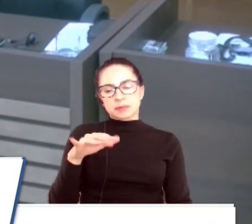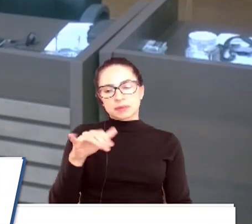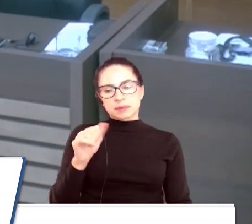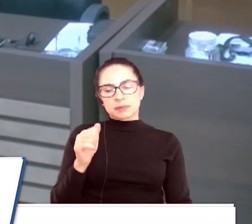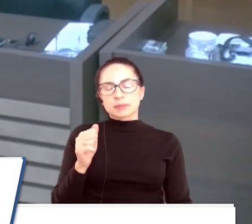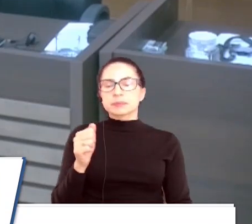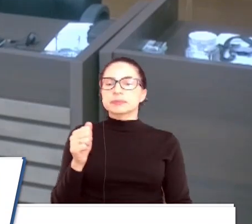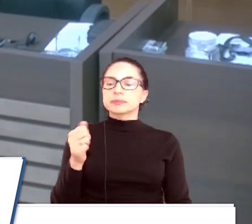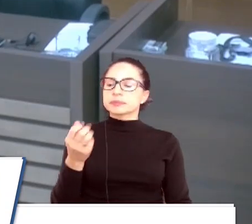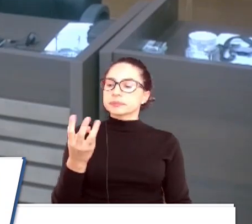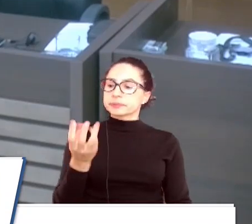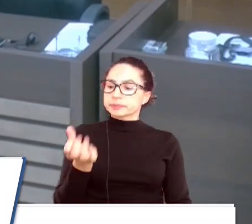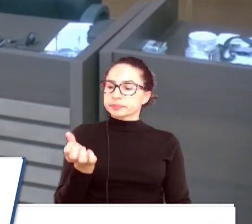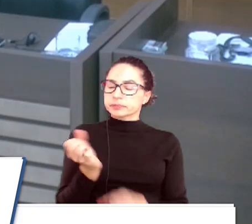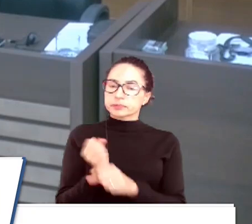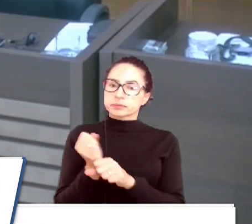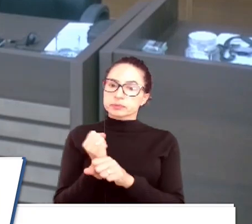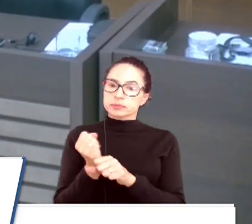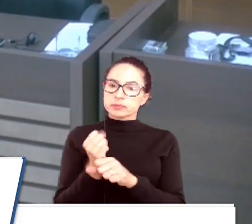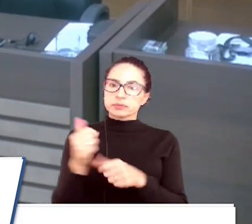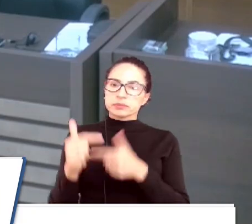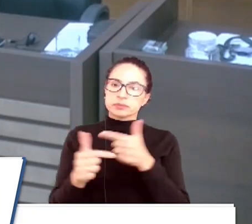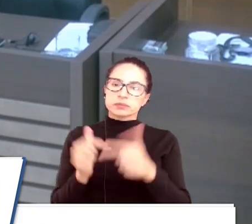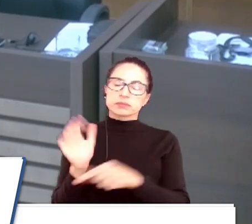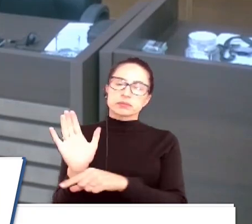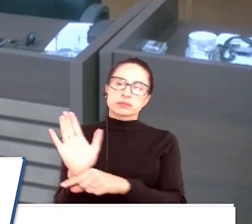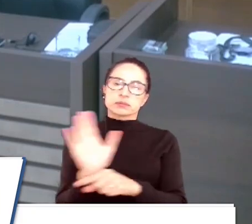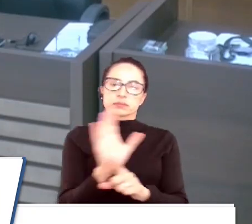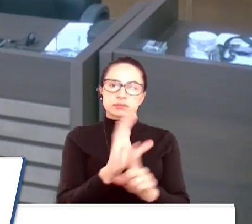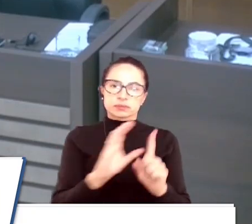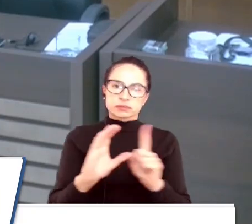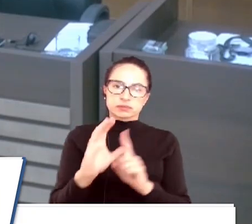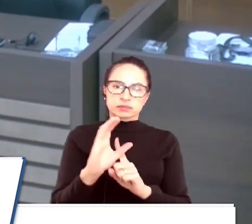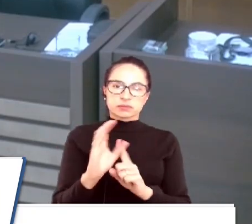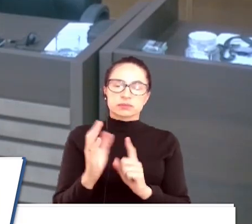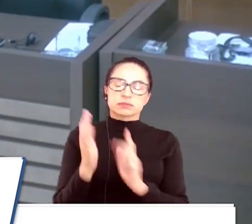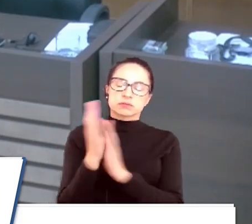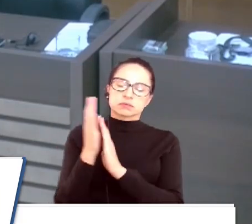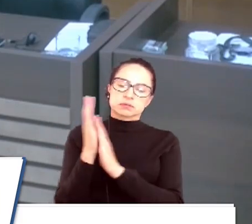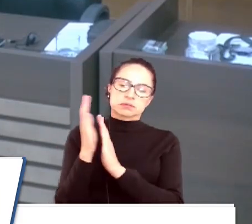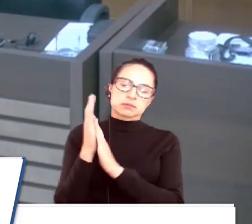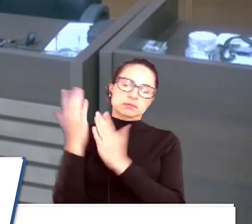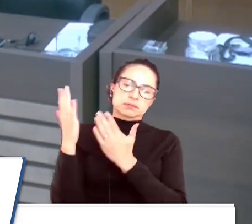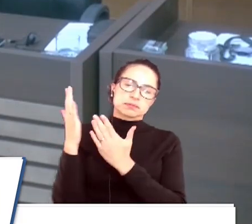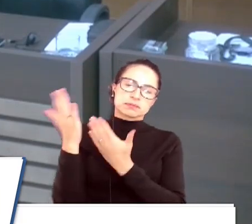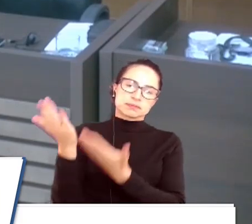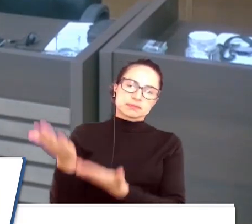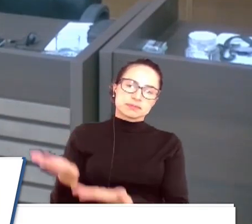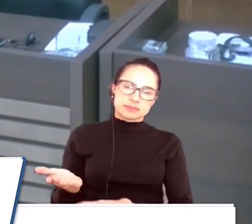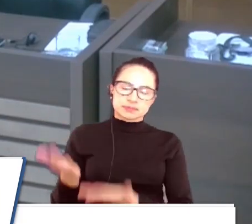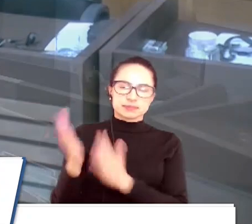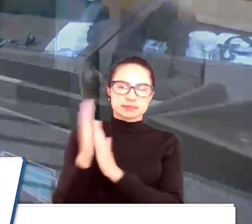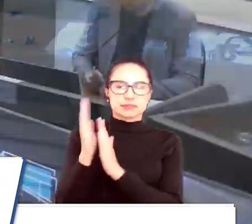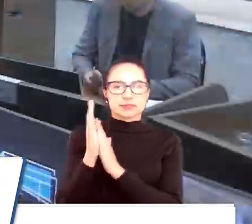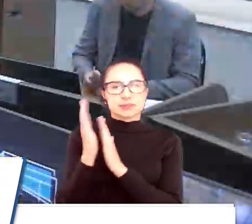relevantes serviços prestados à comunidade francana. Solicito uma calorosa salva de palmas a todos.